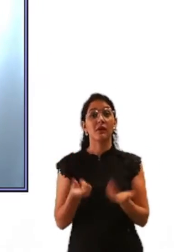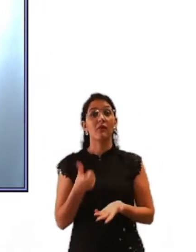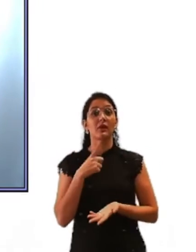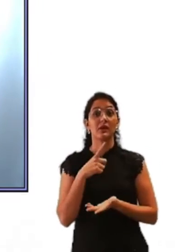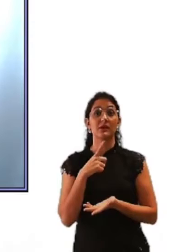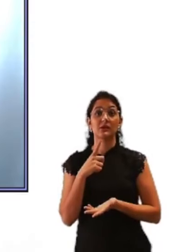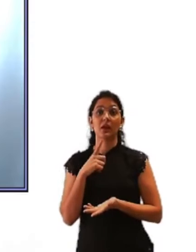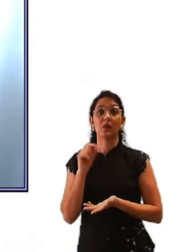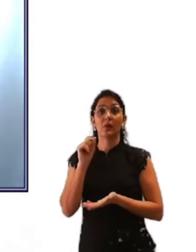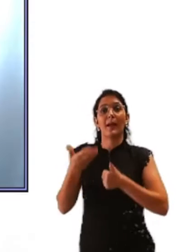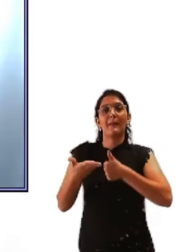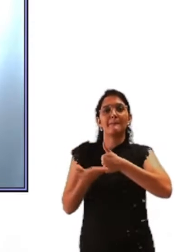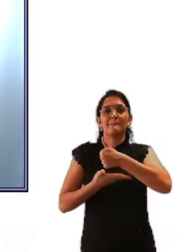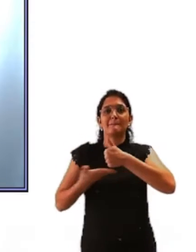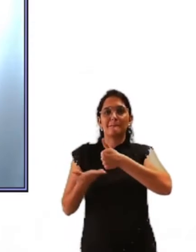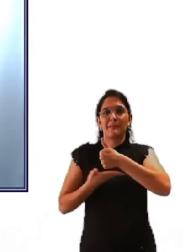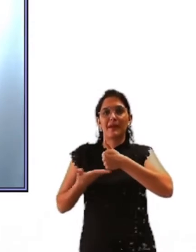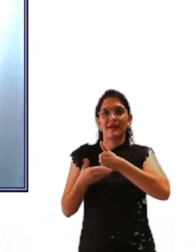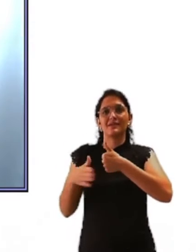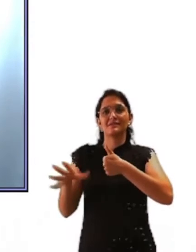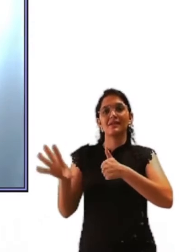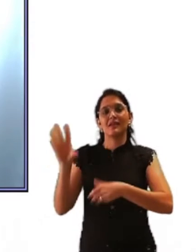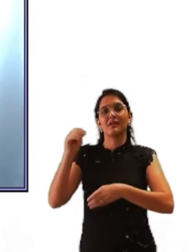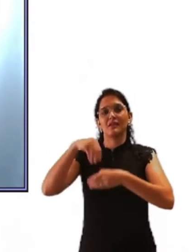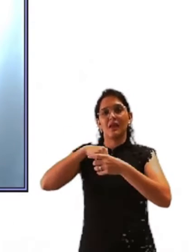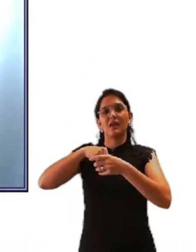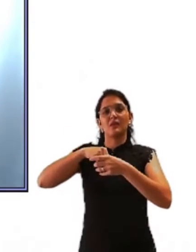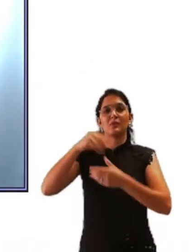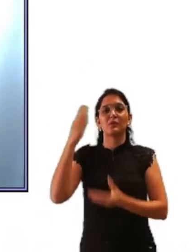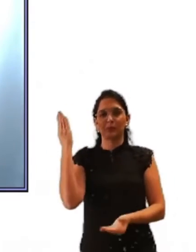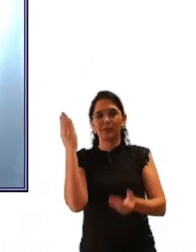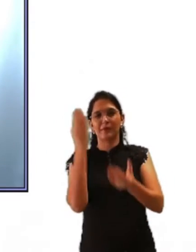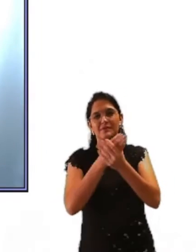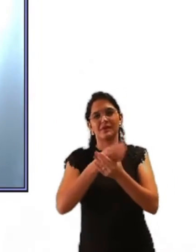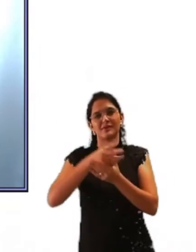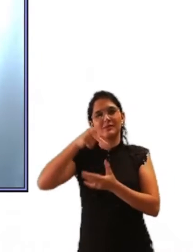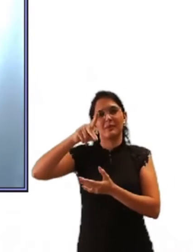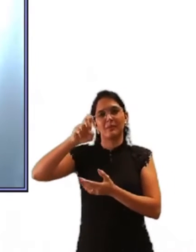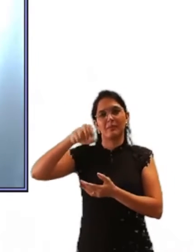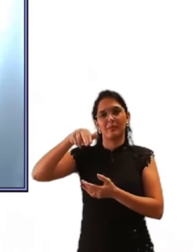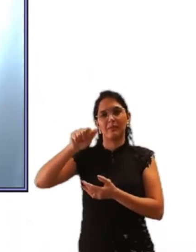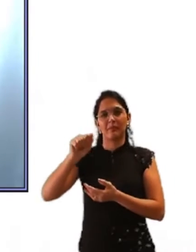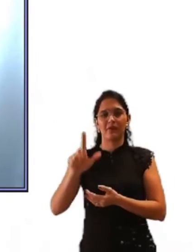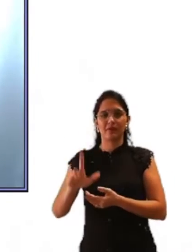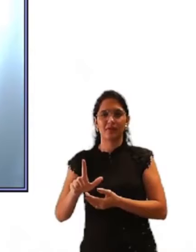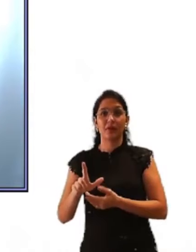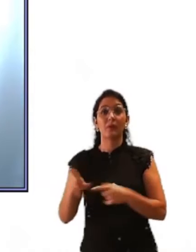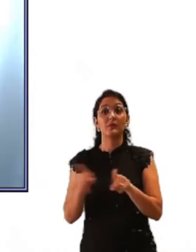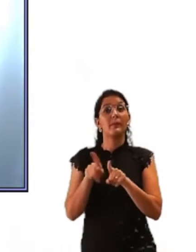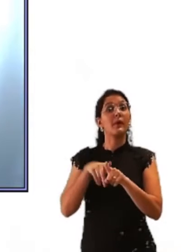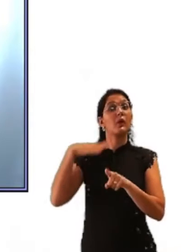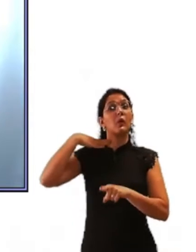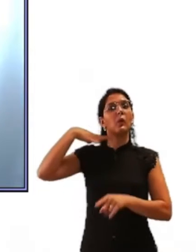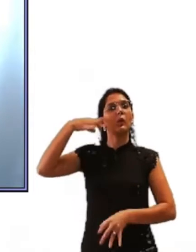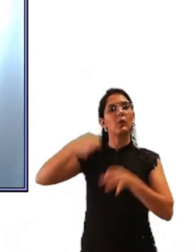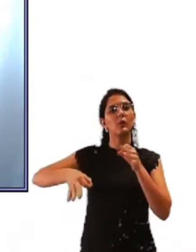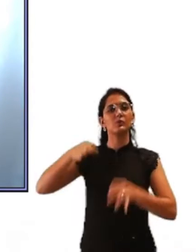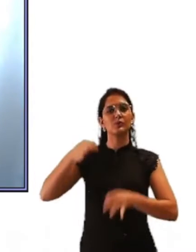base no inquérito, no caso do processo penal, o juiz das garantias, né, o juiz das garantias